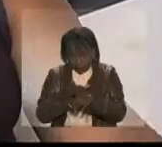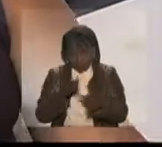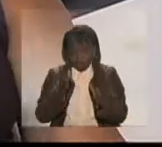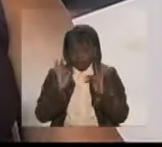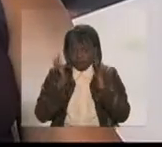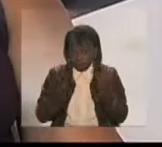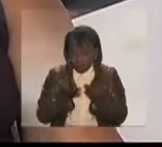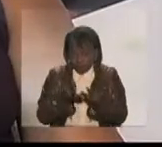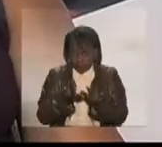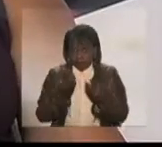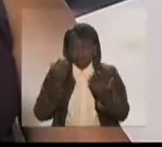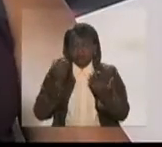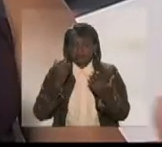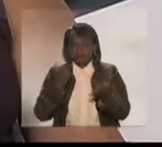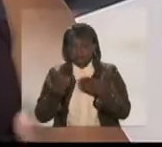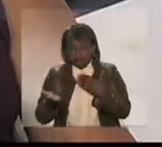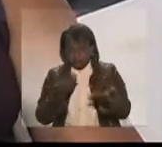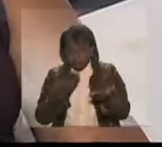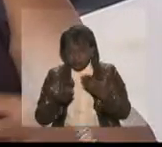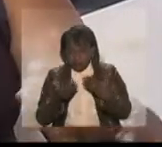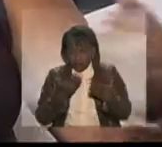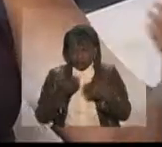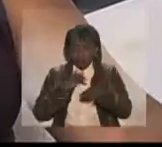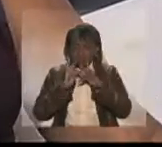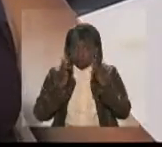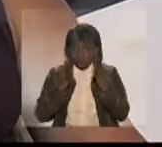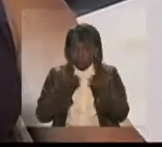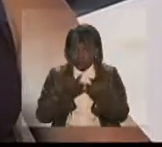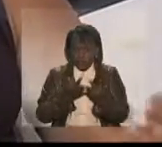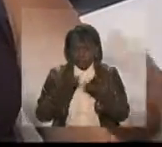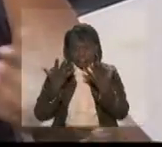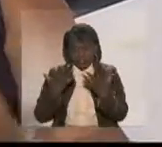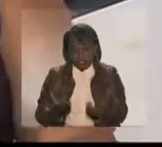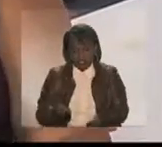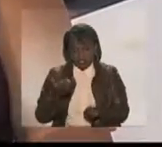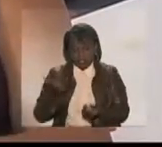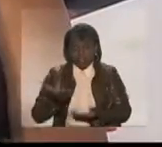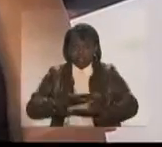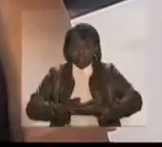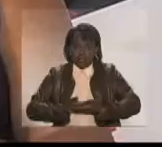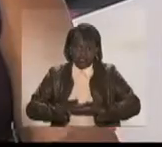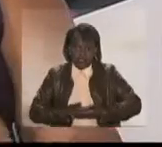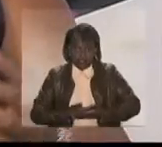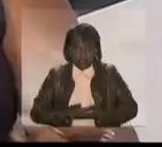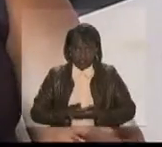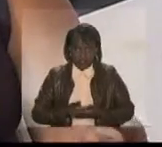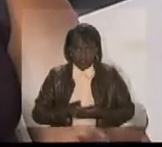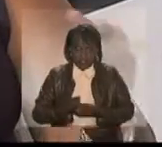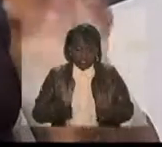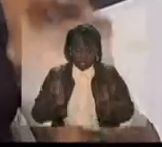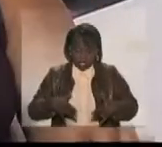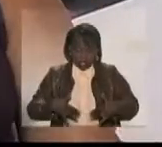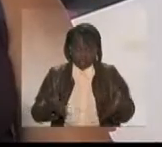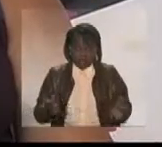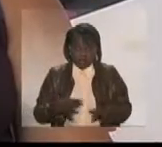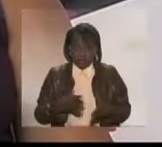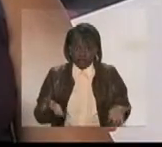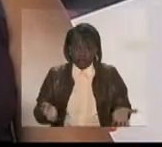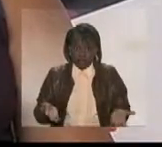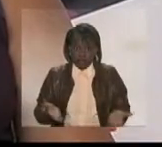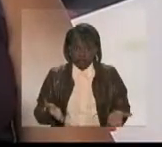conversar com a família e fazer com que aquela família aceite aquele novo ser que já está